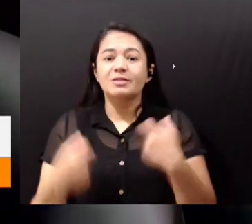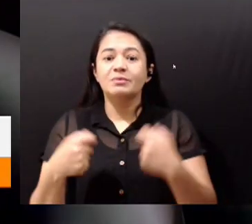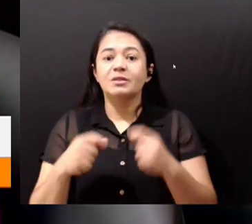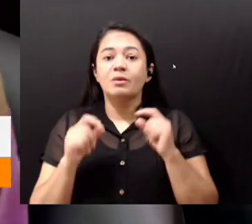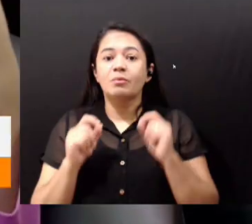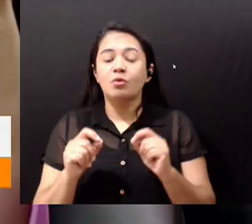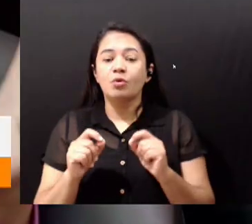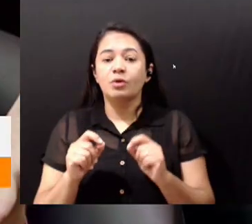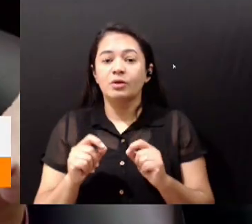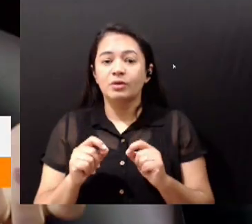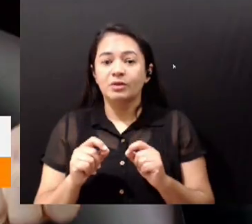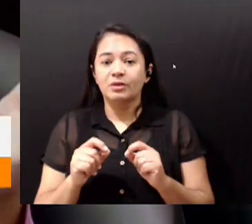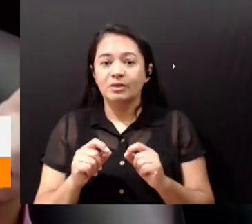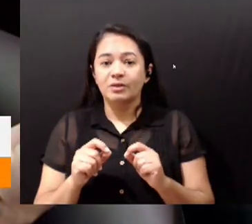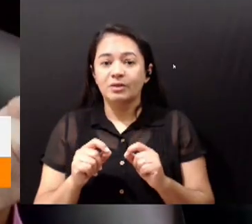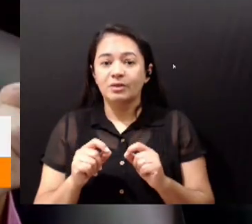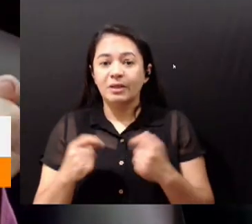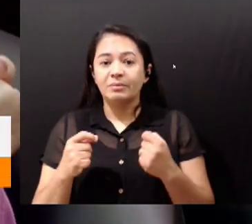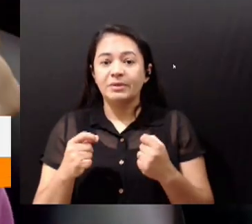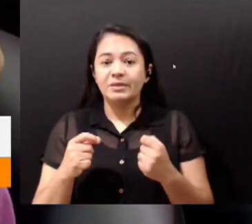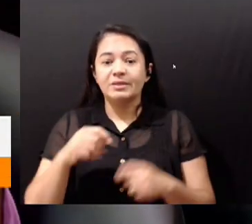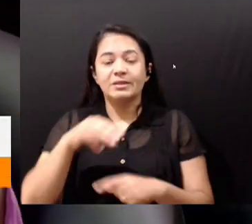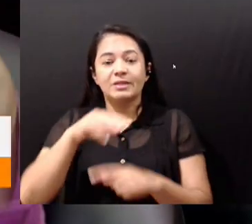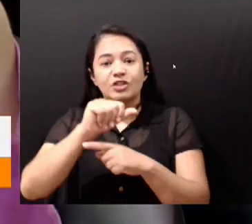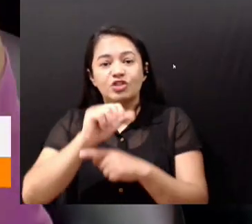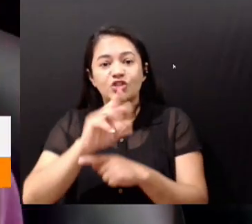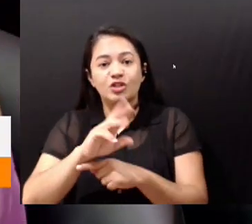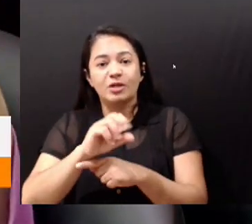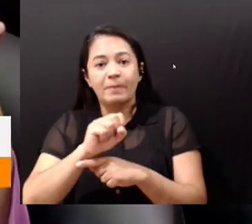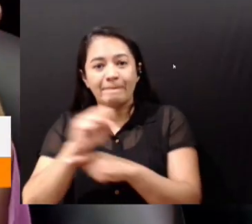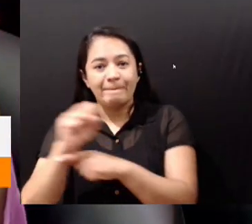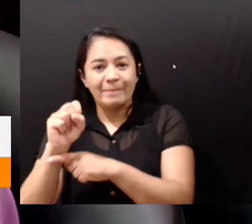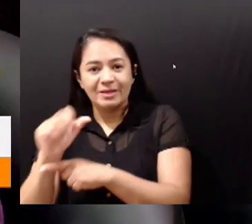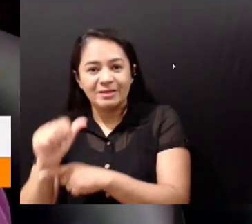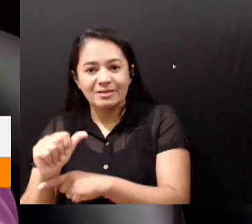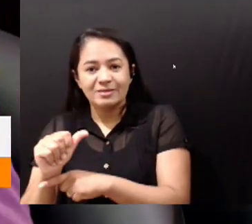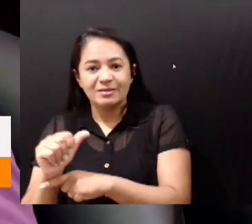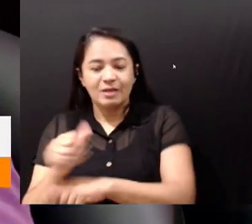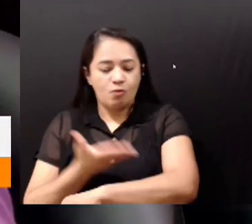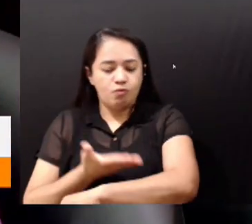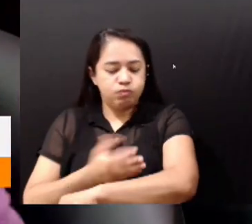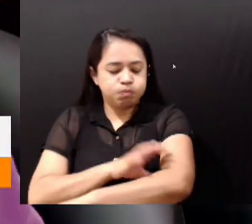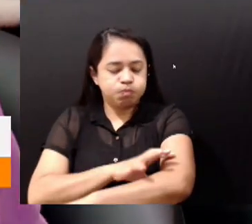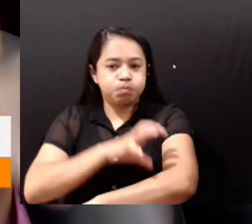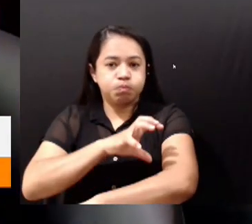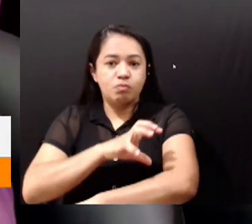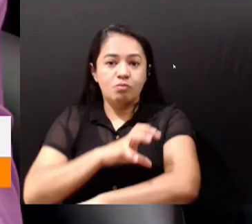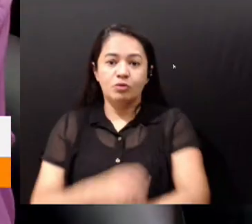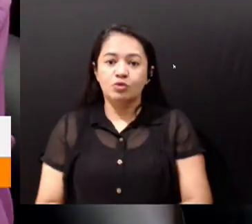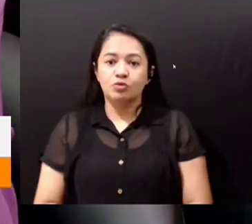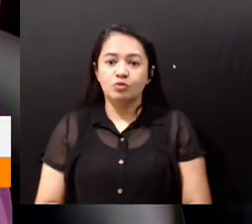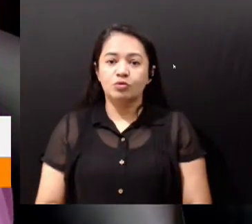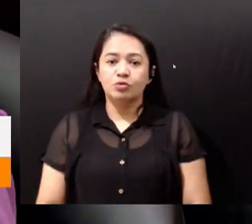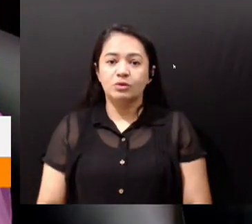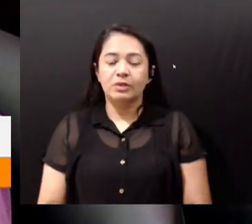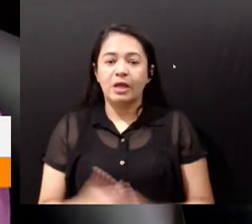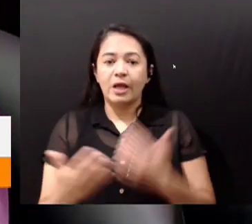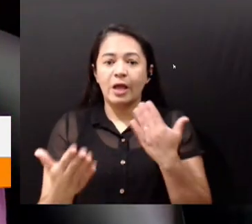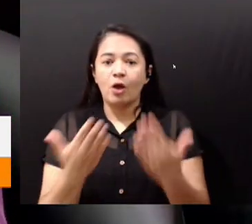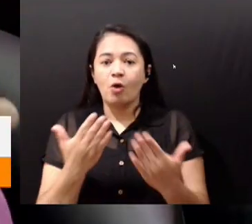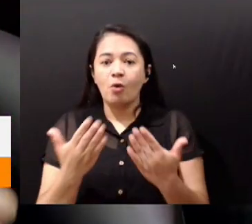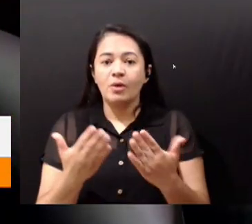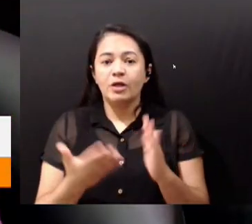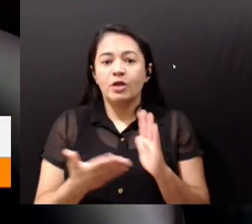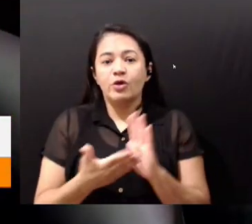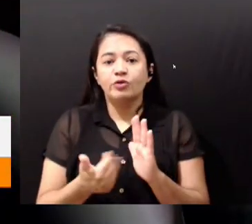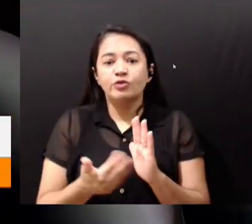de massa muscular, né? Então, essa obesidade sarcopênica é como se eu estivesse tirando essa massa